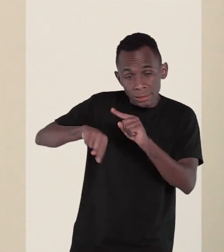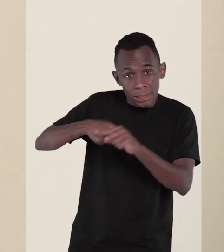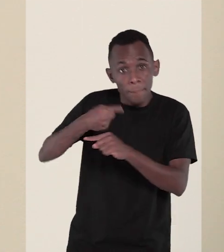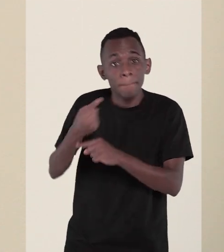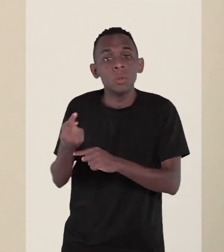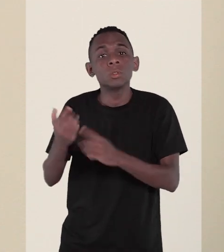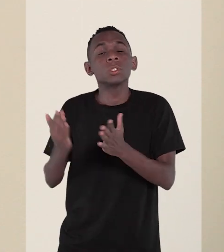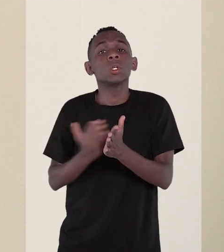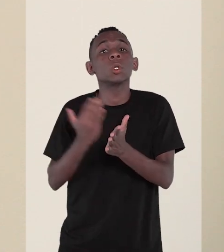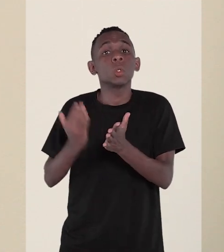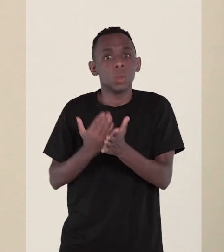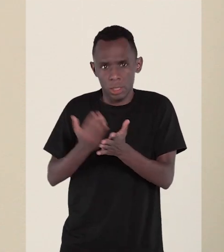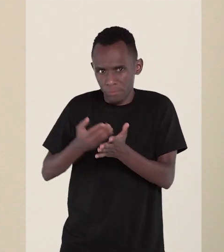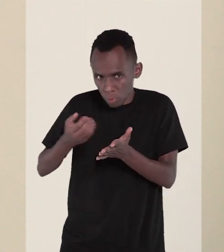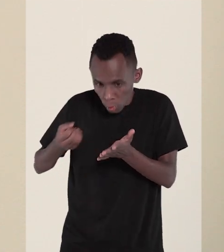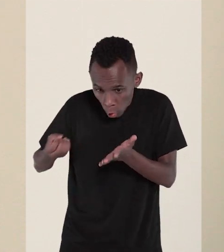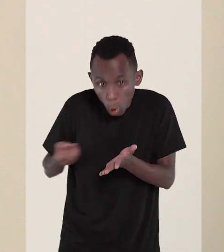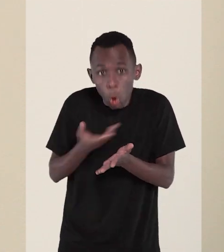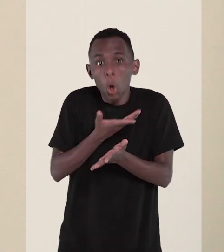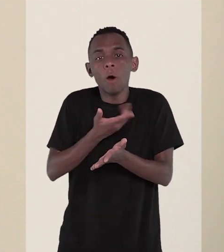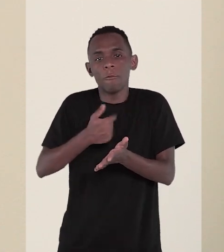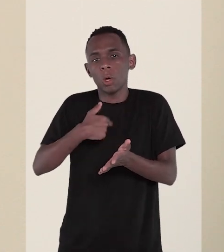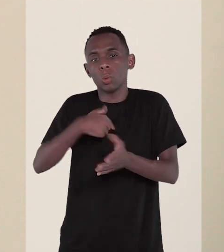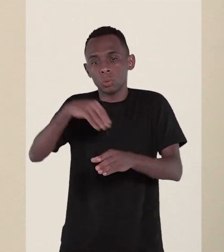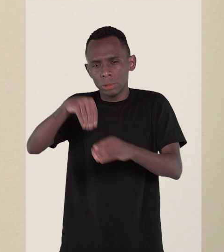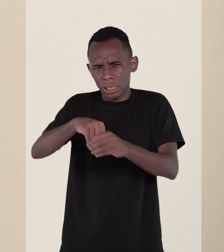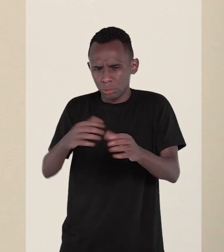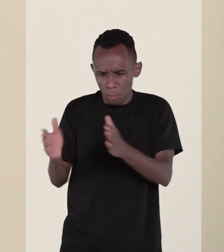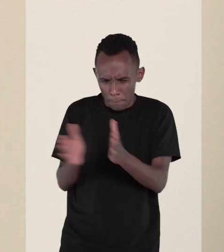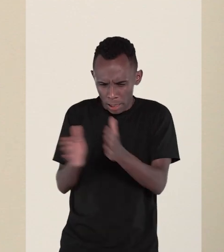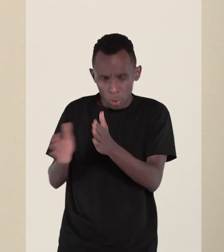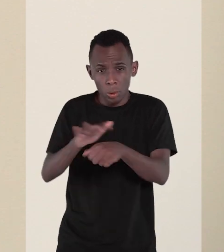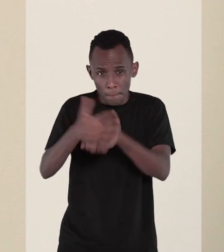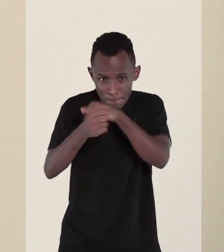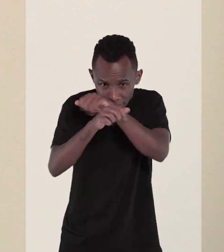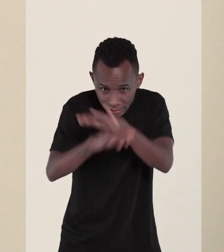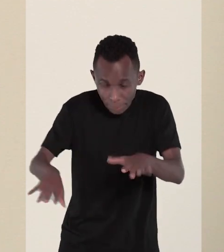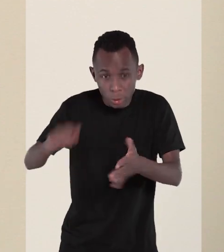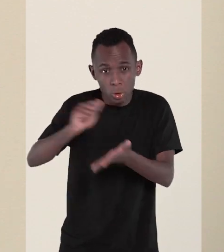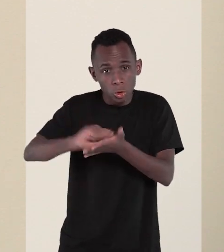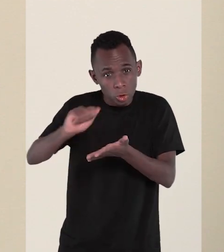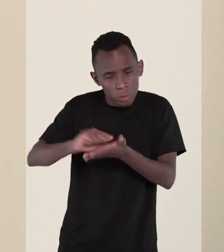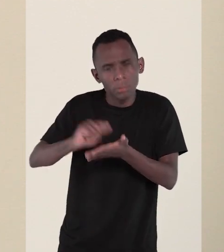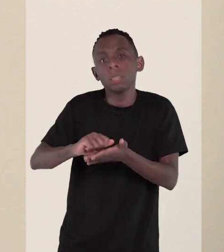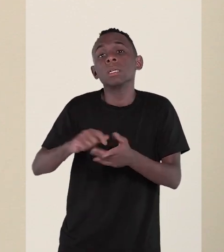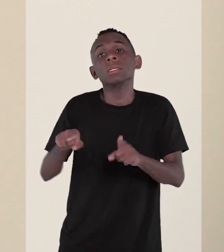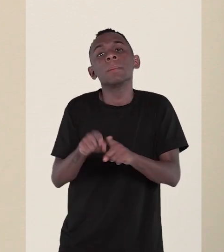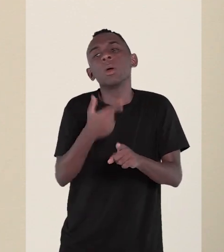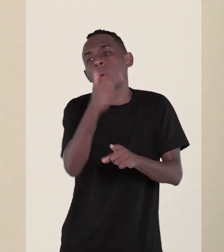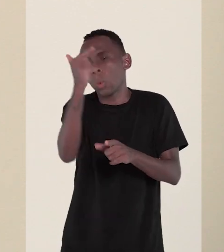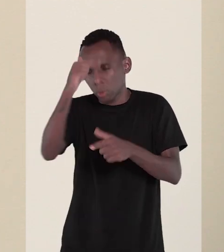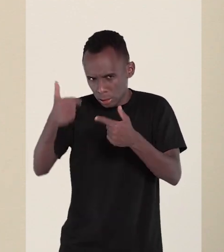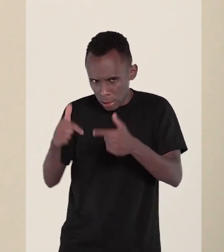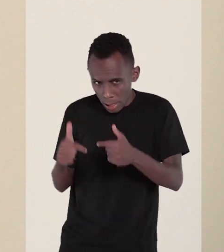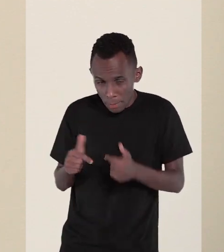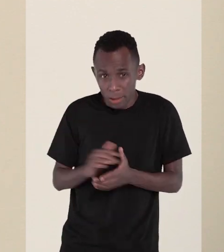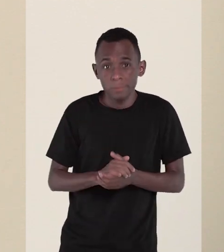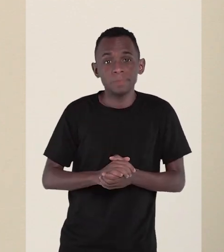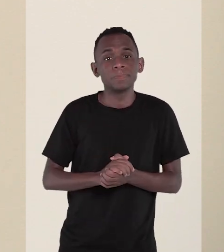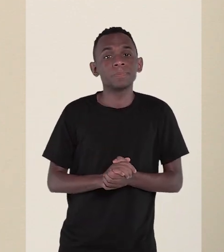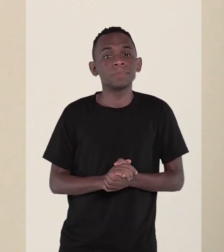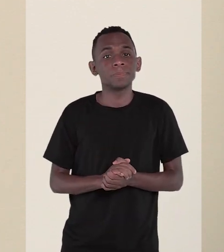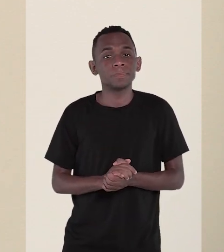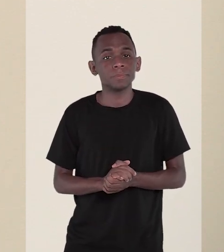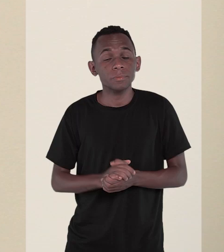Para desembocar num livro, esse livro ele é inédito, eu escrevi na pandemia, principalmente. Depois, quando comecei a trabalhar nele, fiz outras coisas para